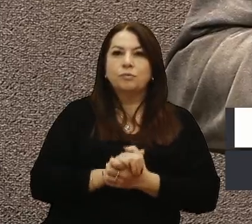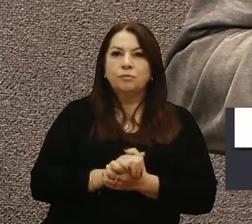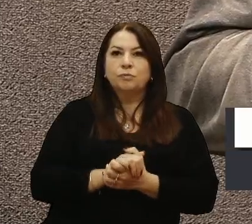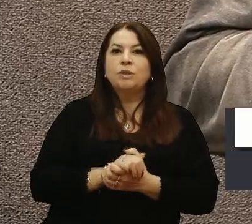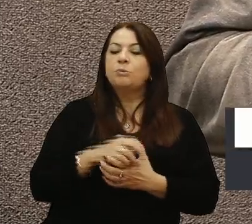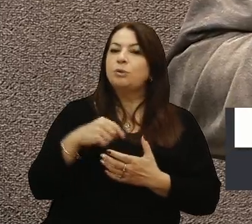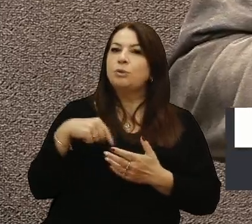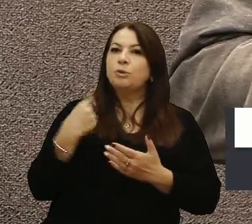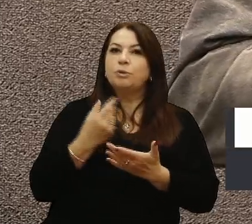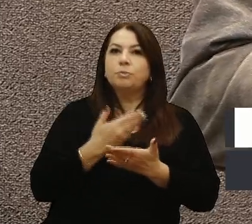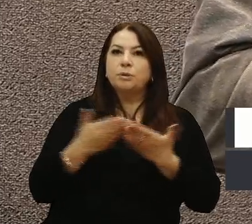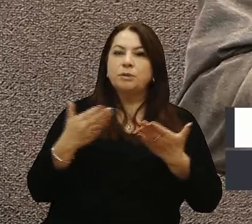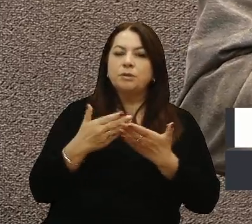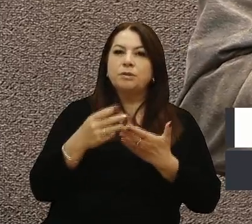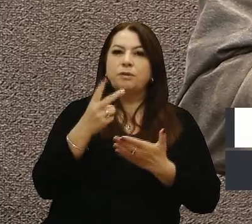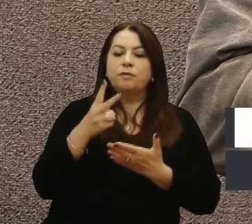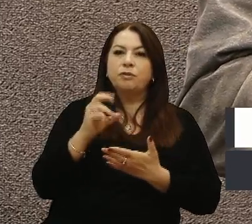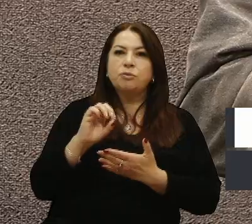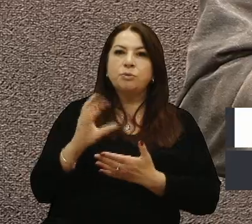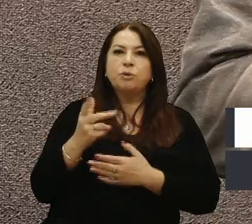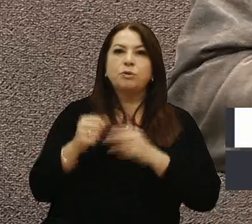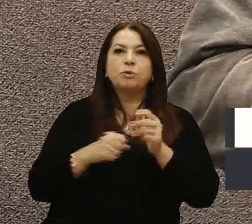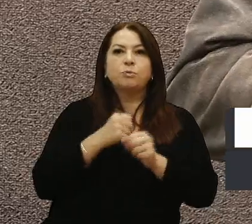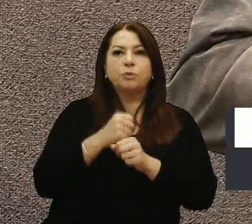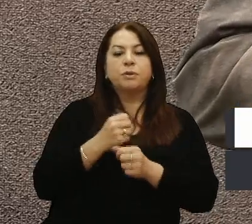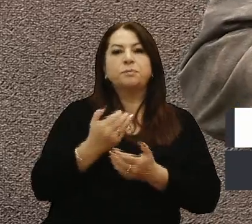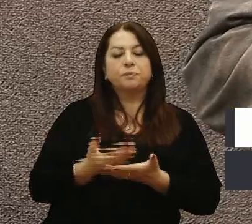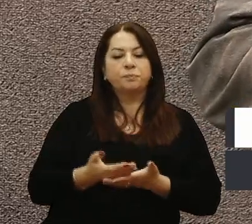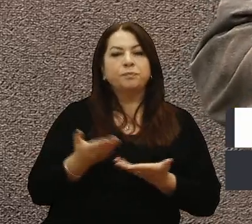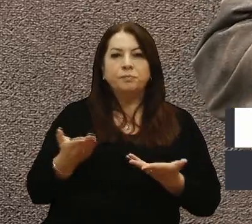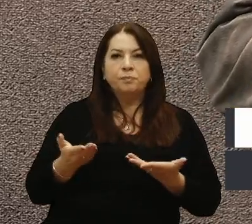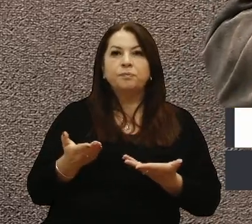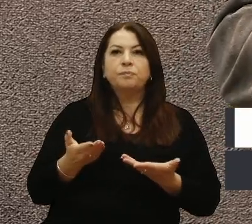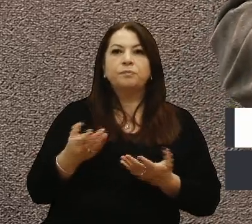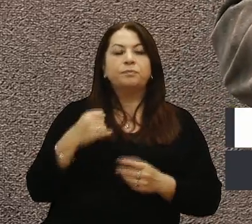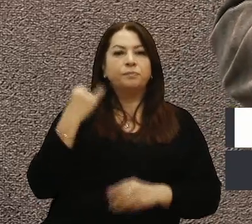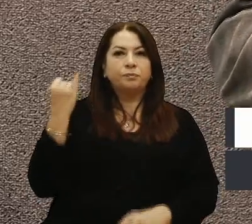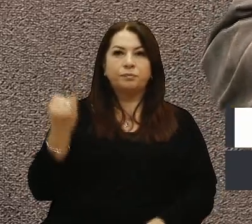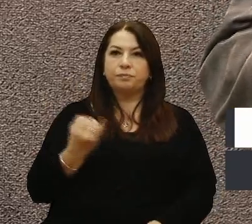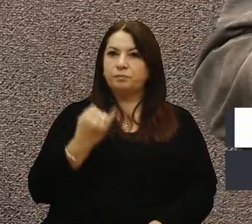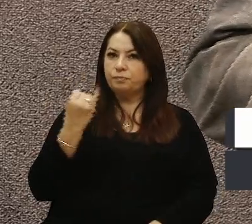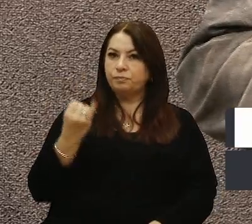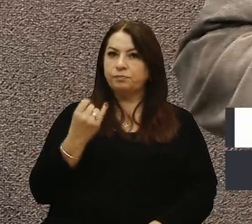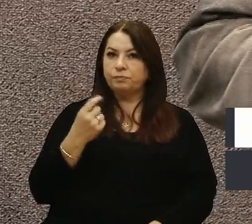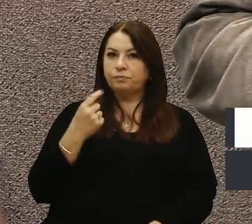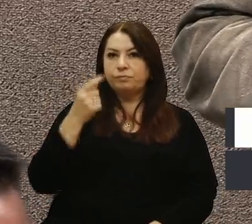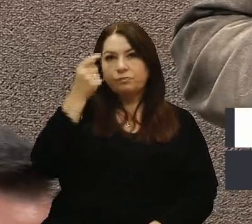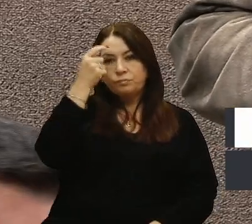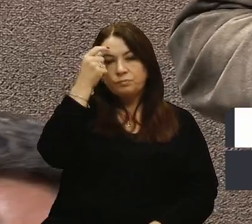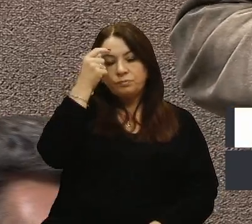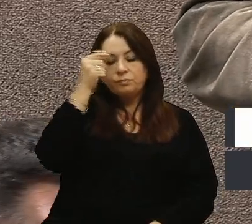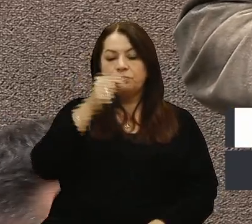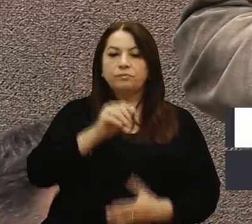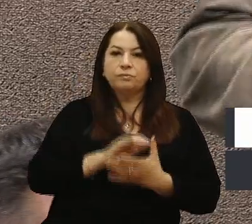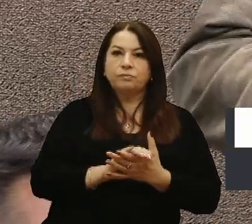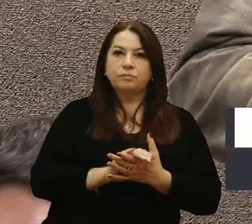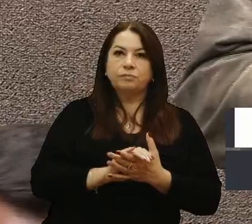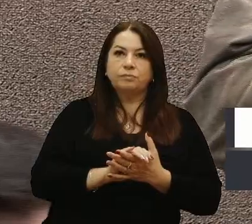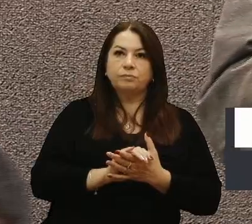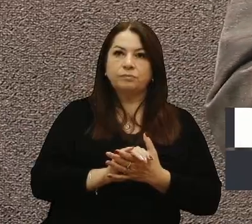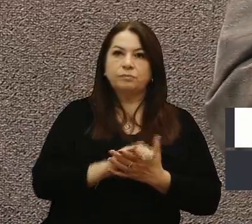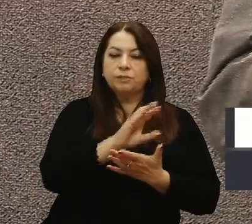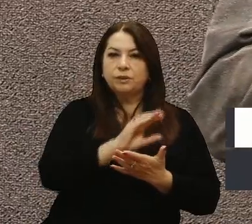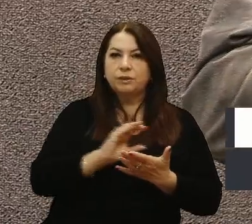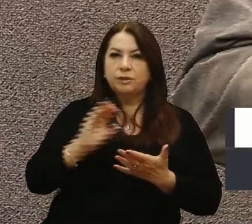nós perdemos mais de 20 milhões por ano. Então, é de extrema importância a nossa conscientização na